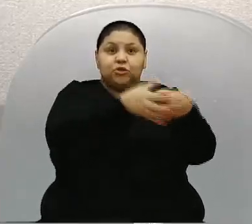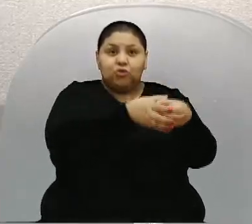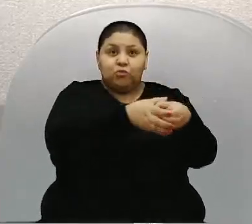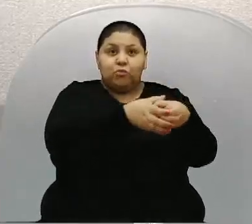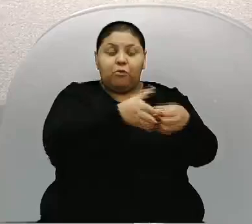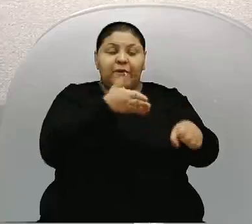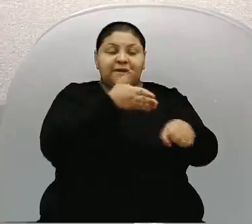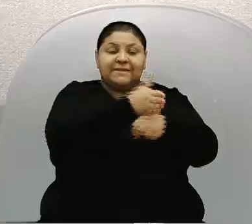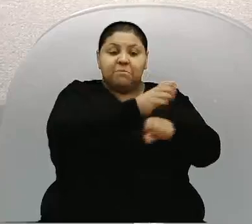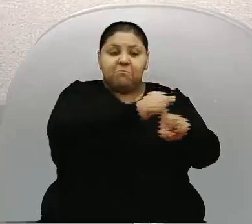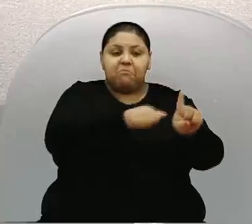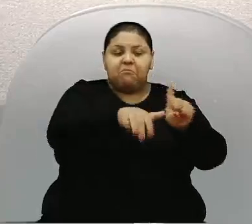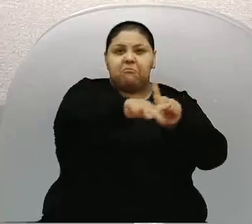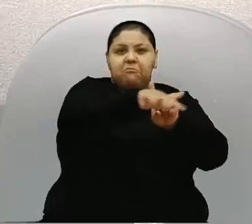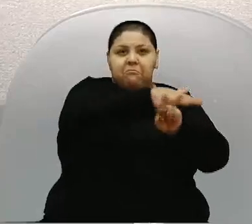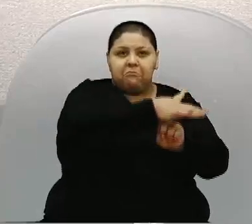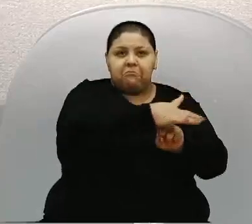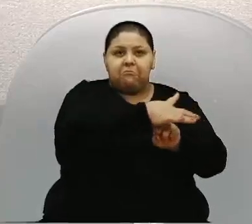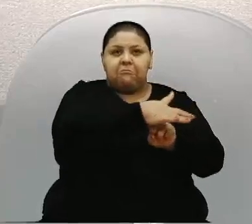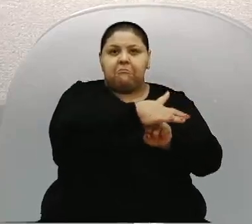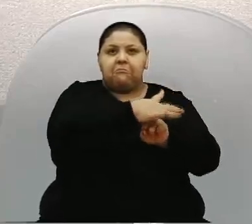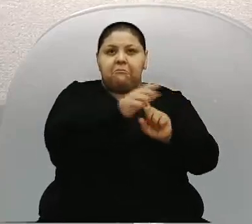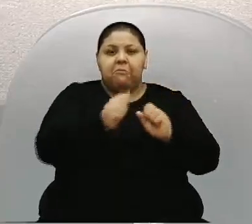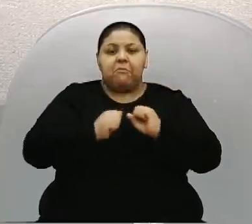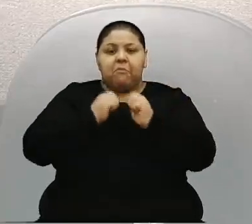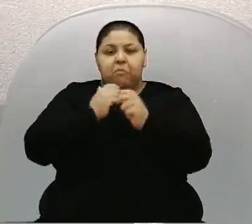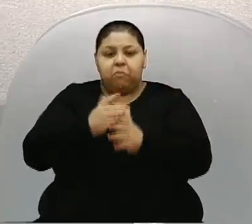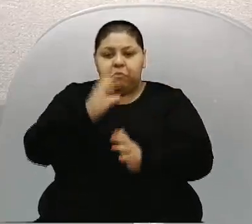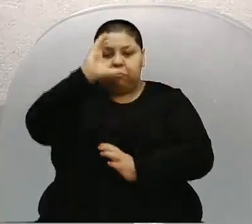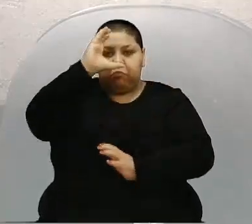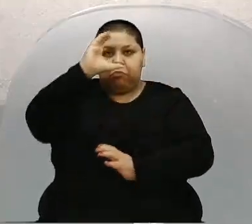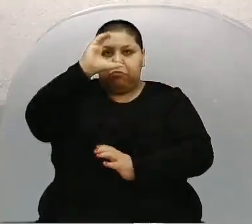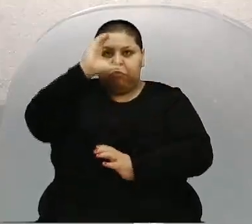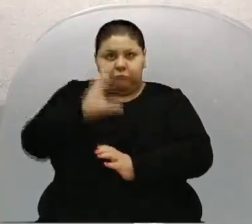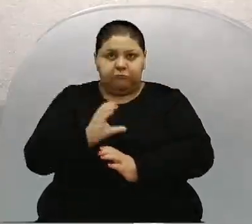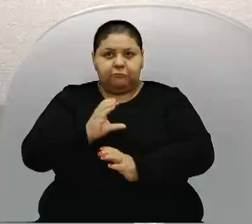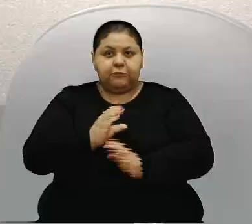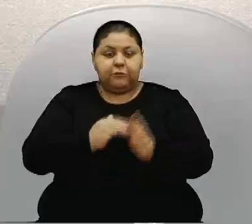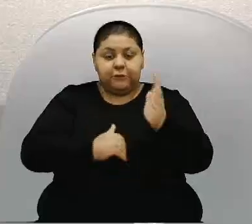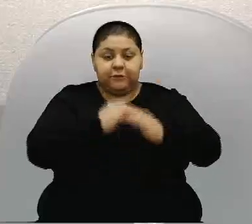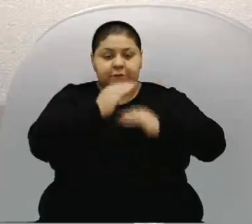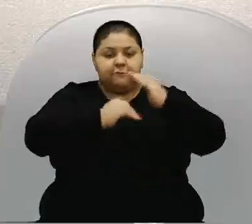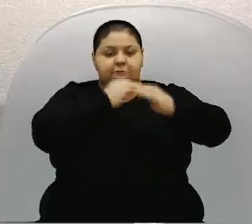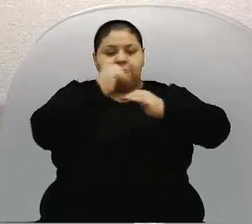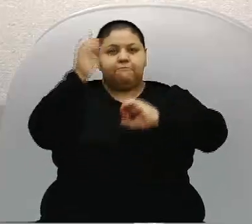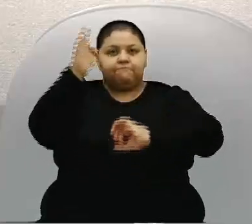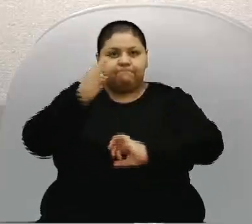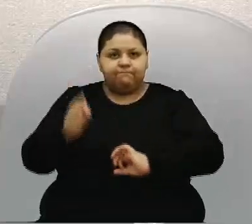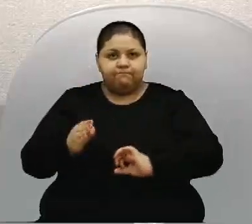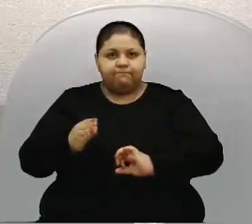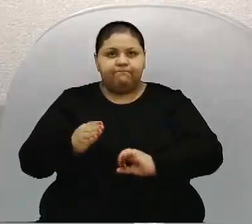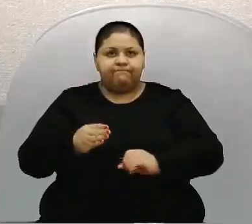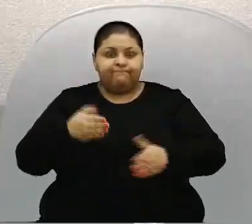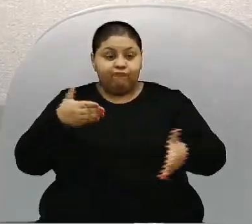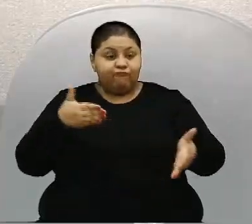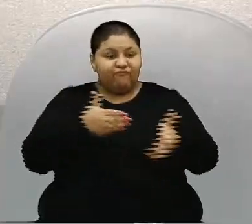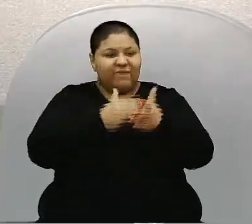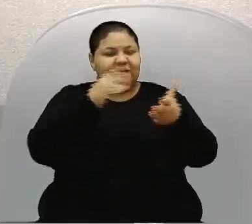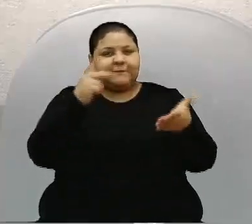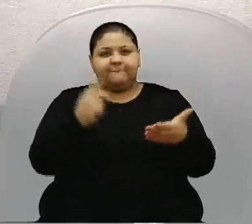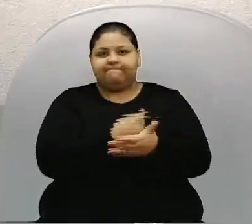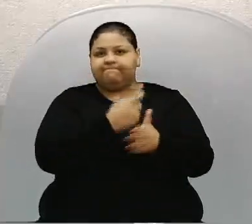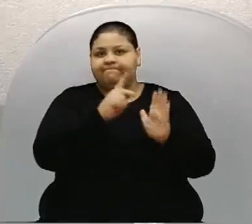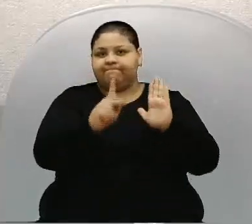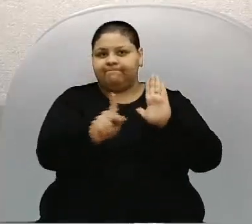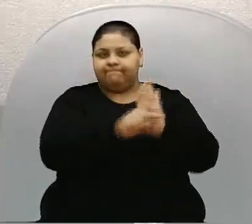sociedade, exercendo seus direitos e contribuindo para o desenvolvimento do país. Diante do impacto negativo do projeto